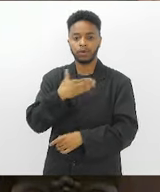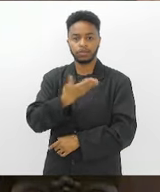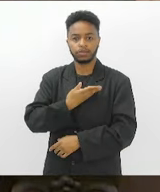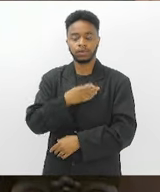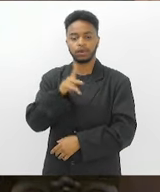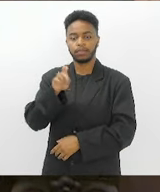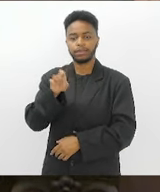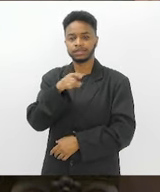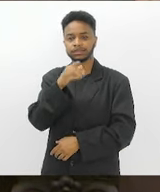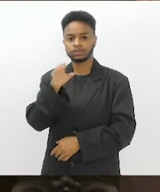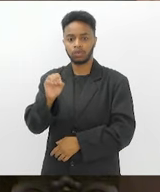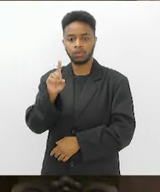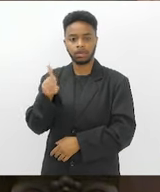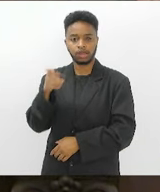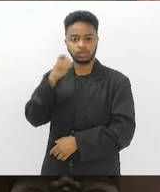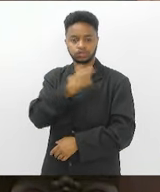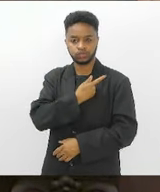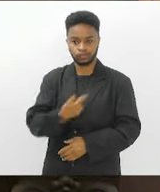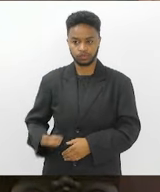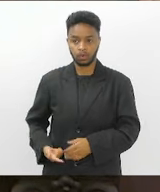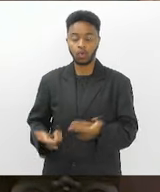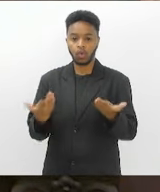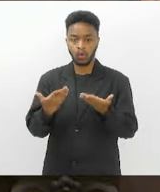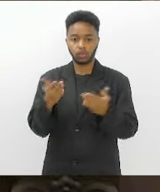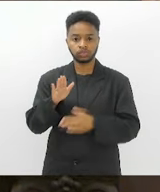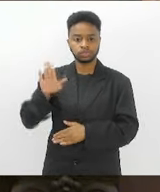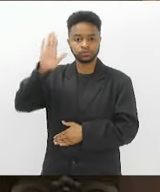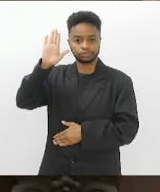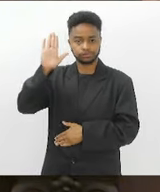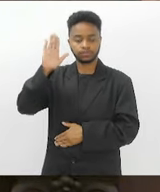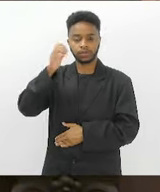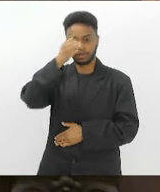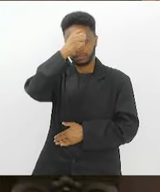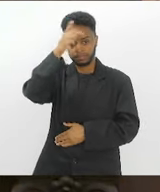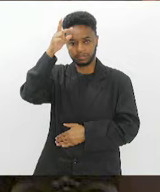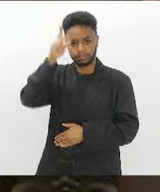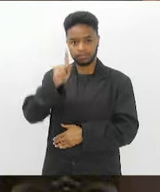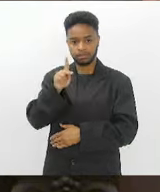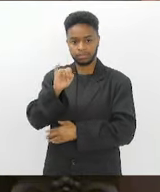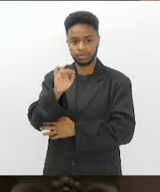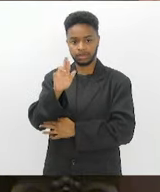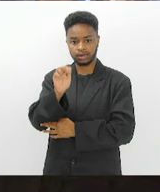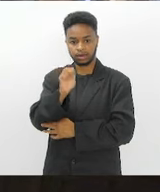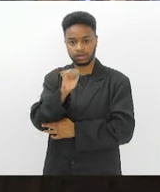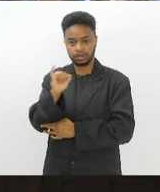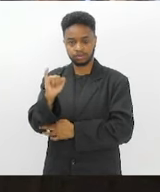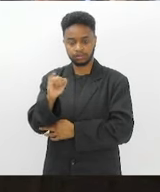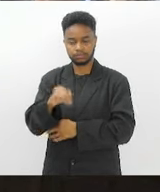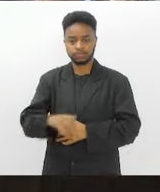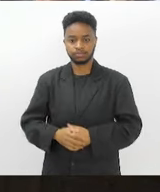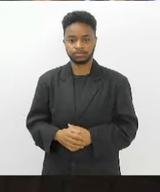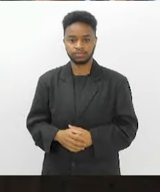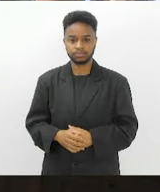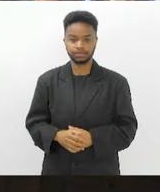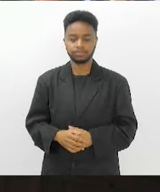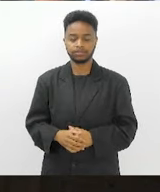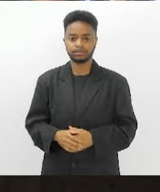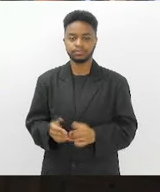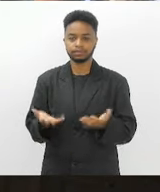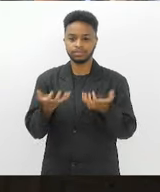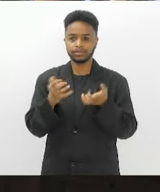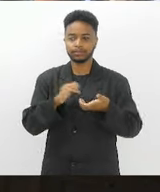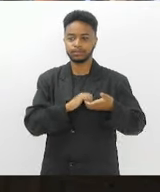ex-governador do Estado, hoje pré-candidato à Prefeitura de Piraí. Quero cumprimentar Gustavo